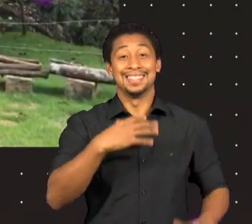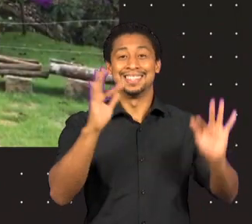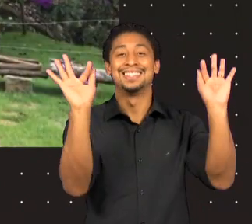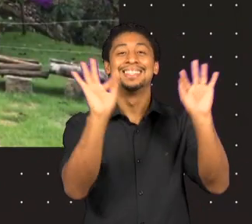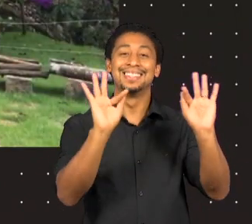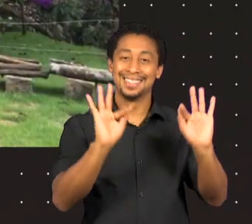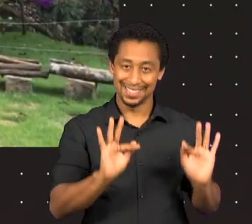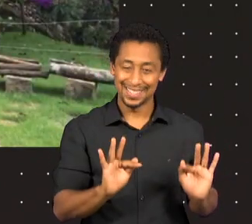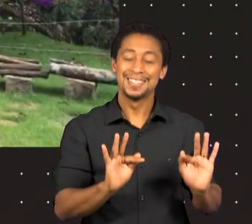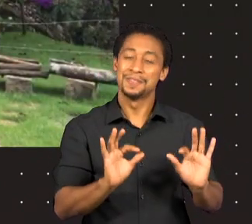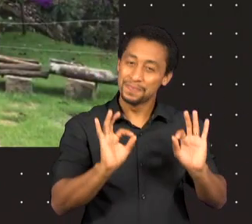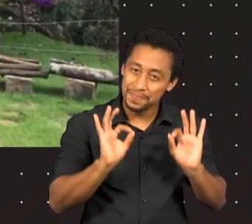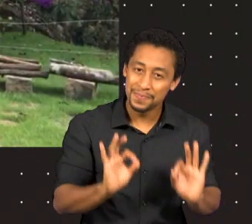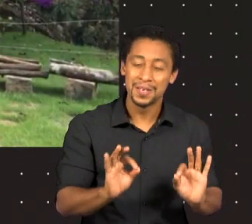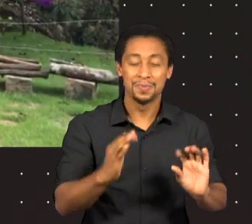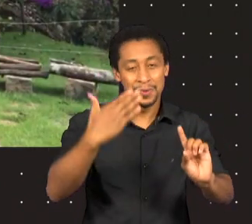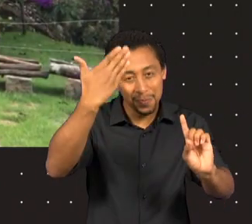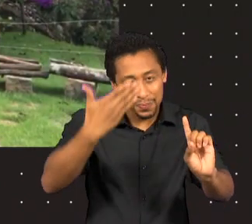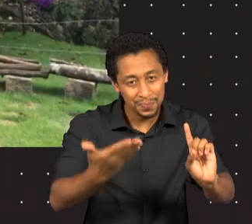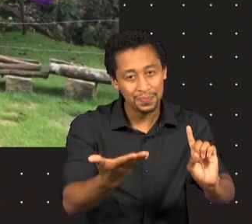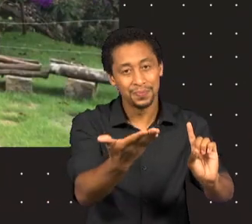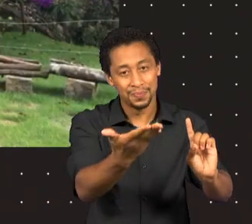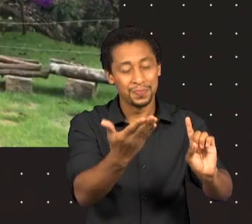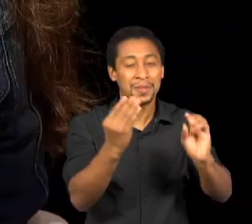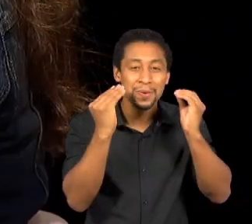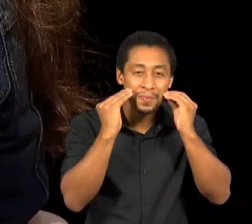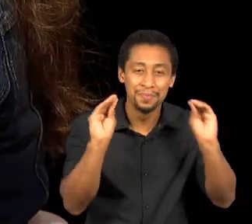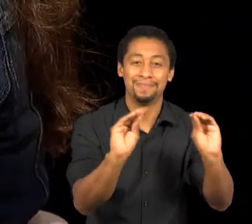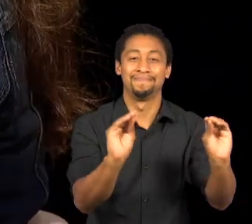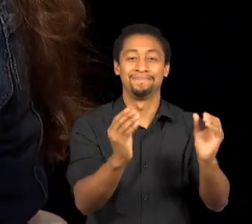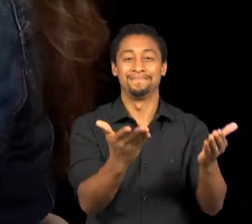feliz em hoje você estar sendo homenageada. Beijo grande.